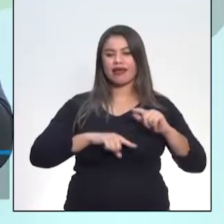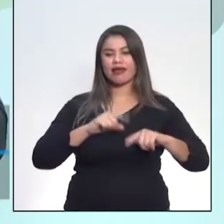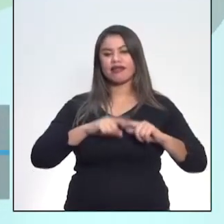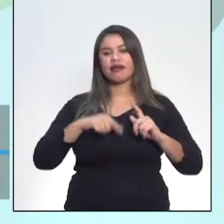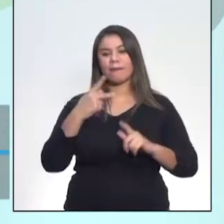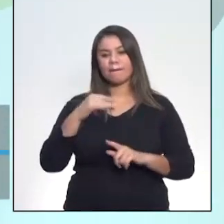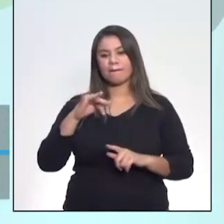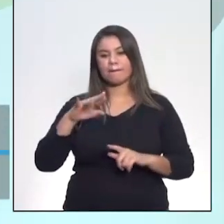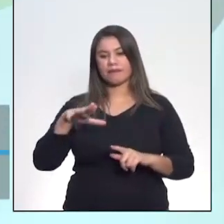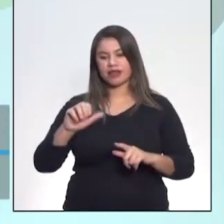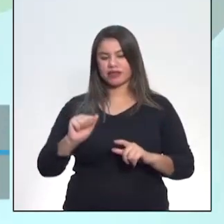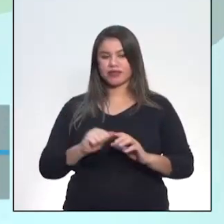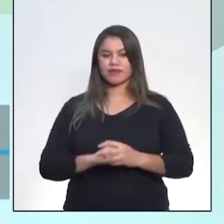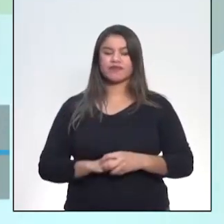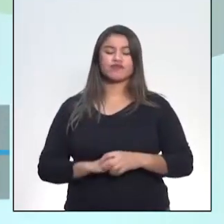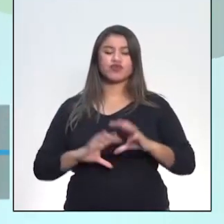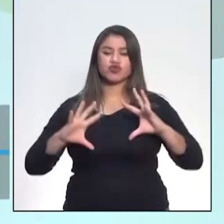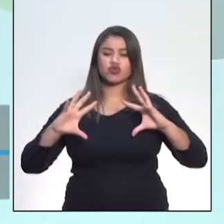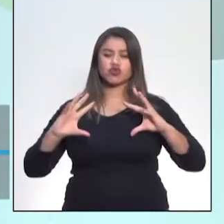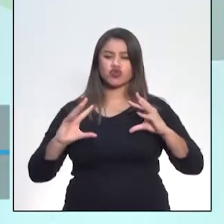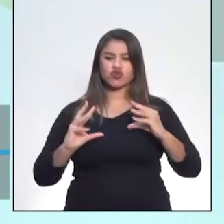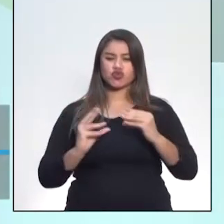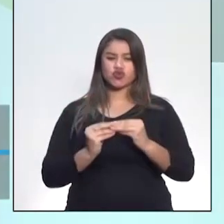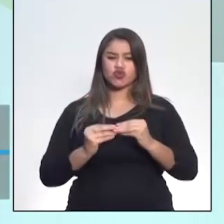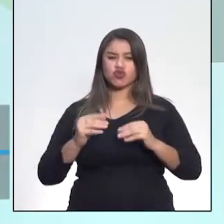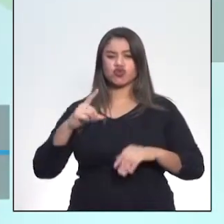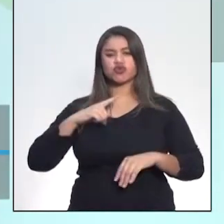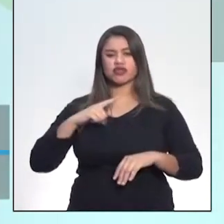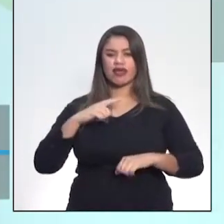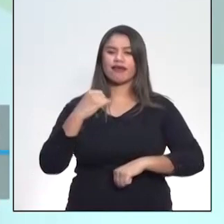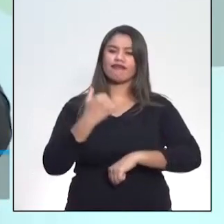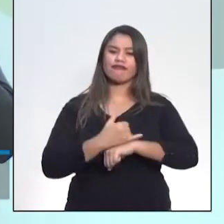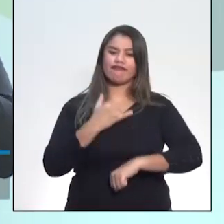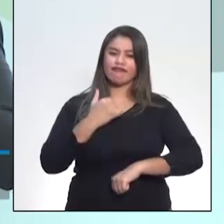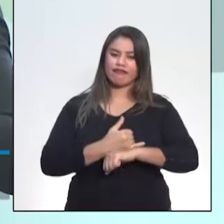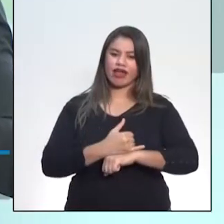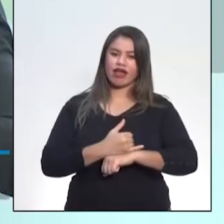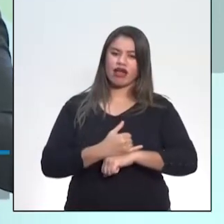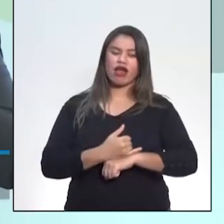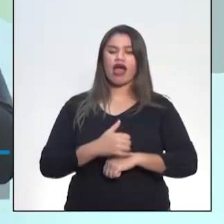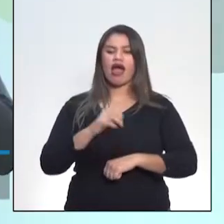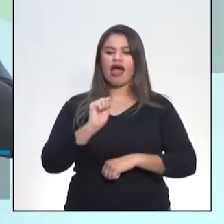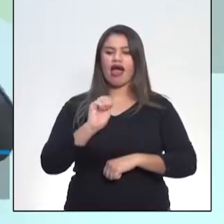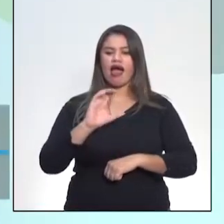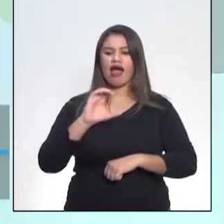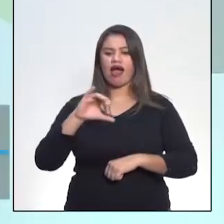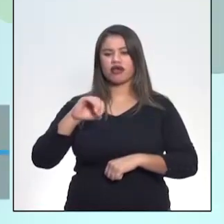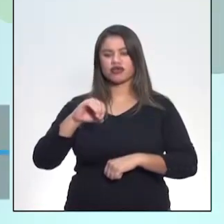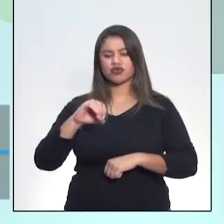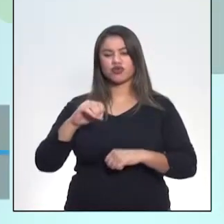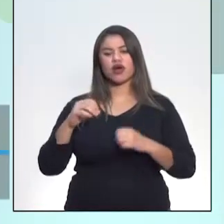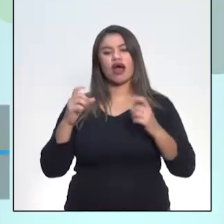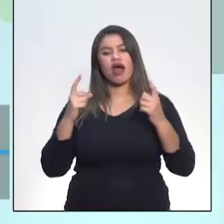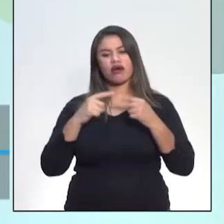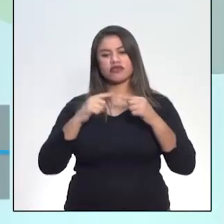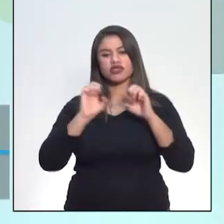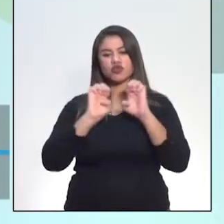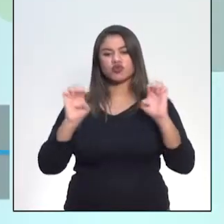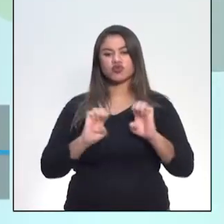nosso redor, tudo possui ferro, tudo possui aço. É a